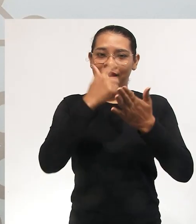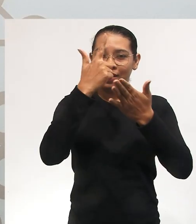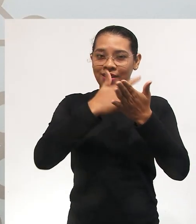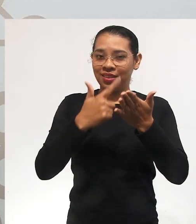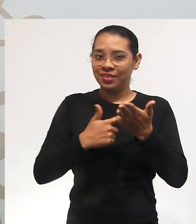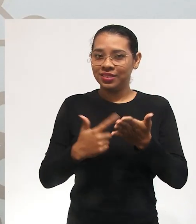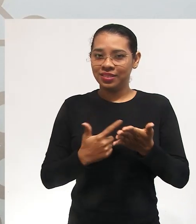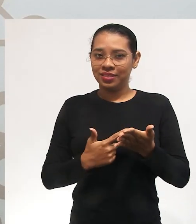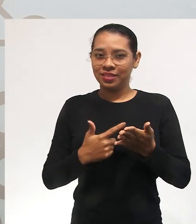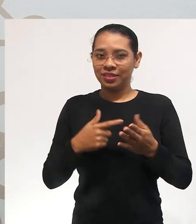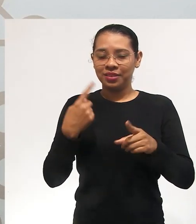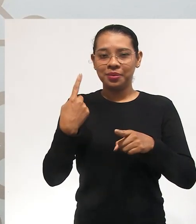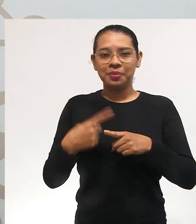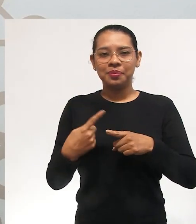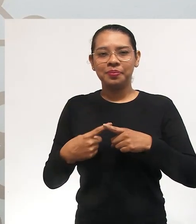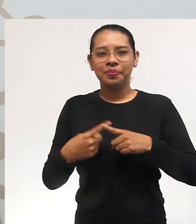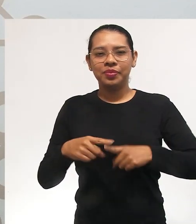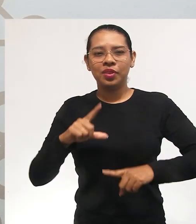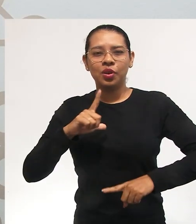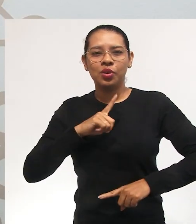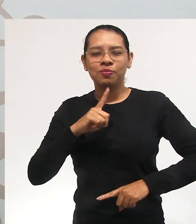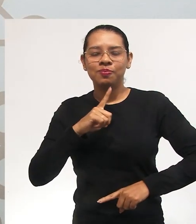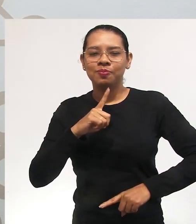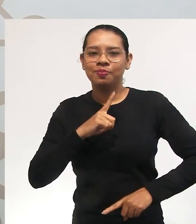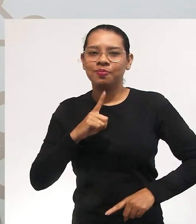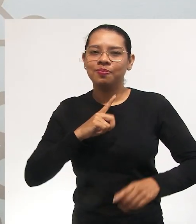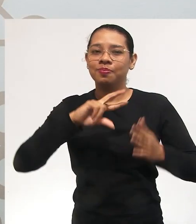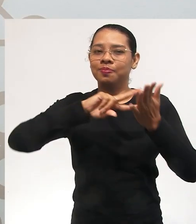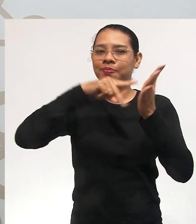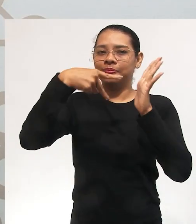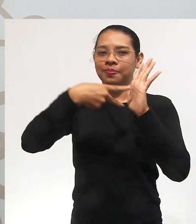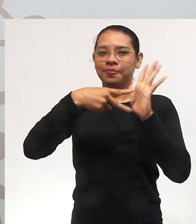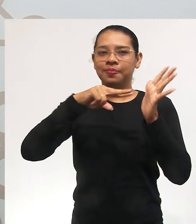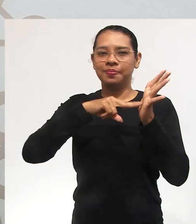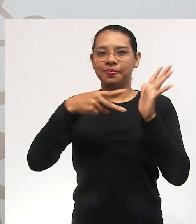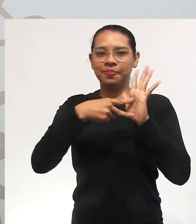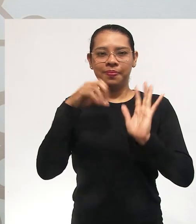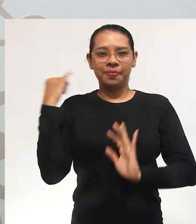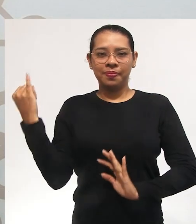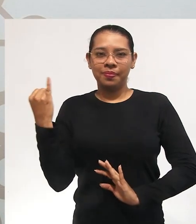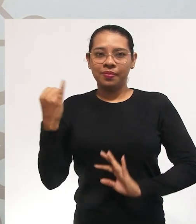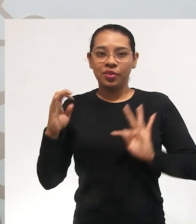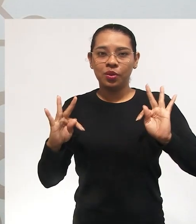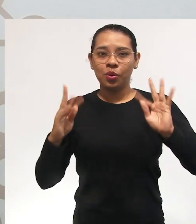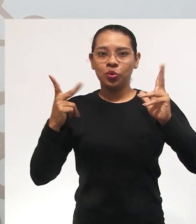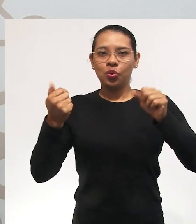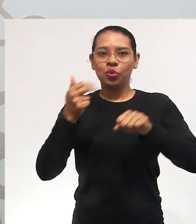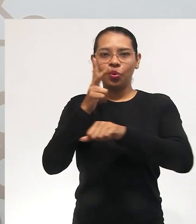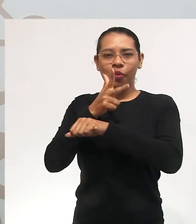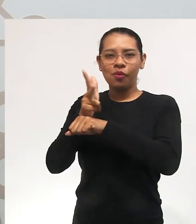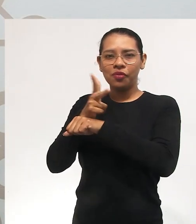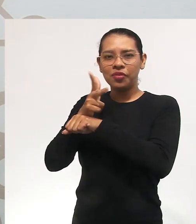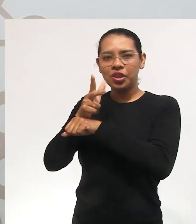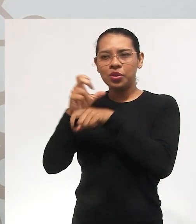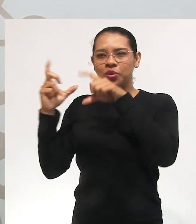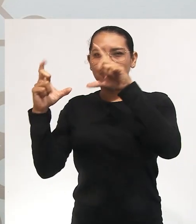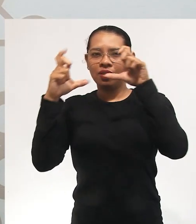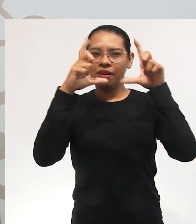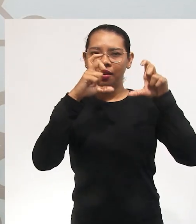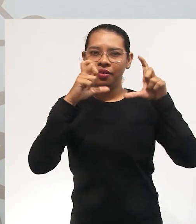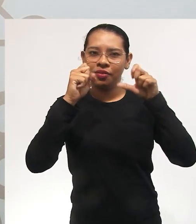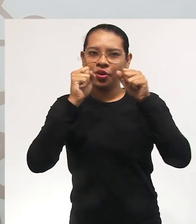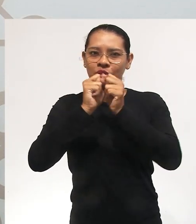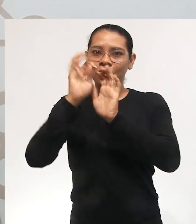lida, porque o significado ou o sentido daquela mensagem, ele vai